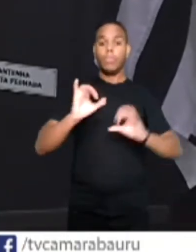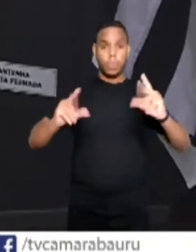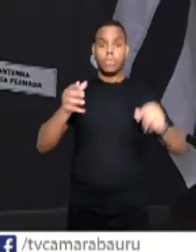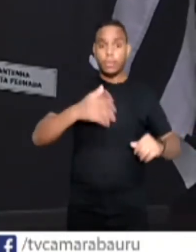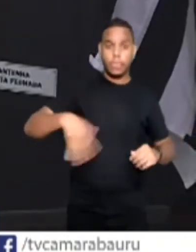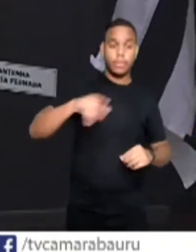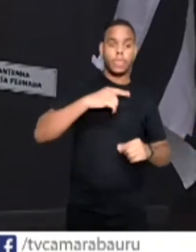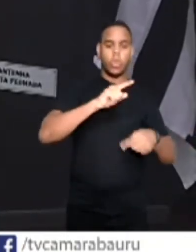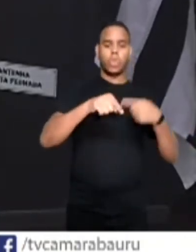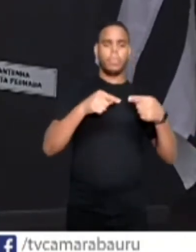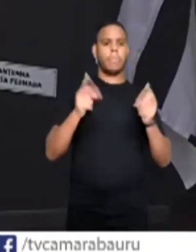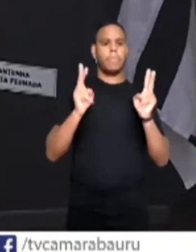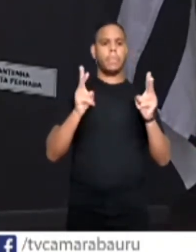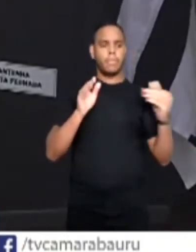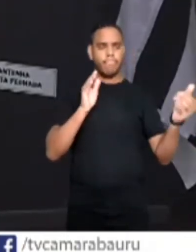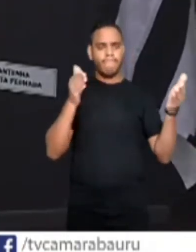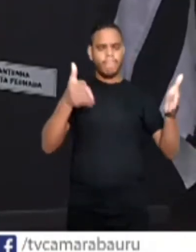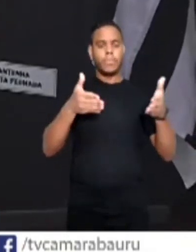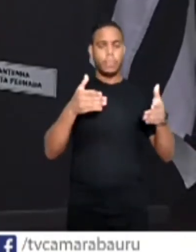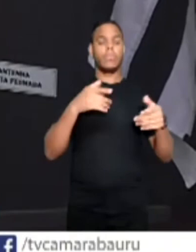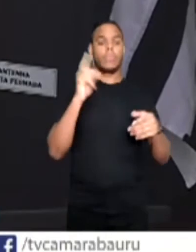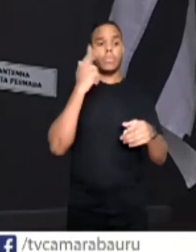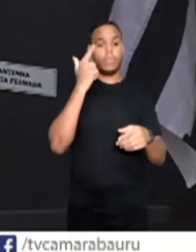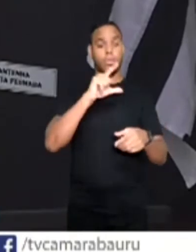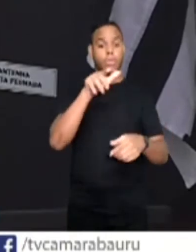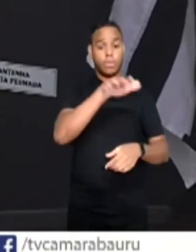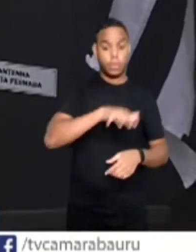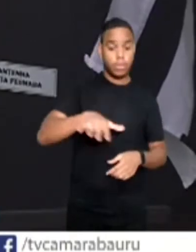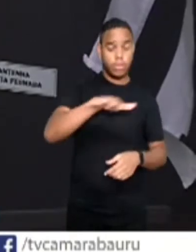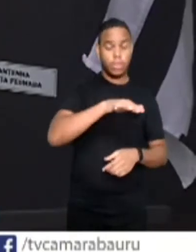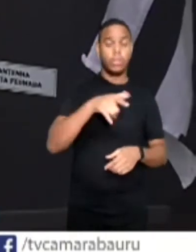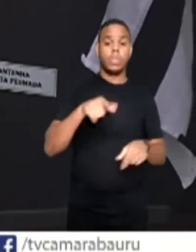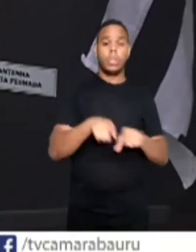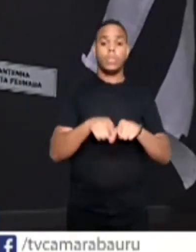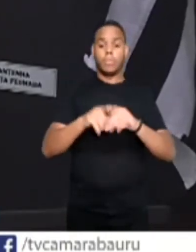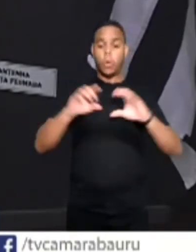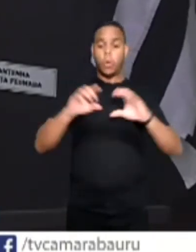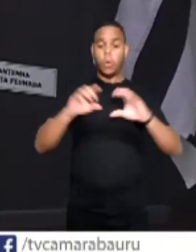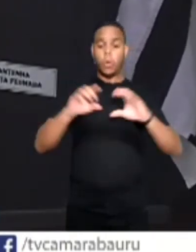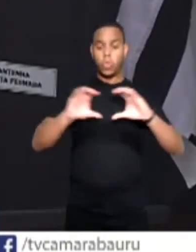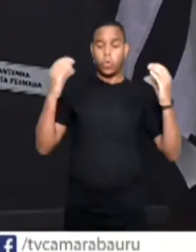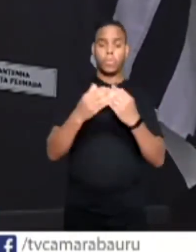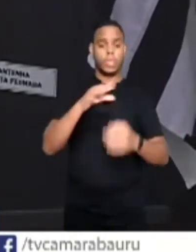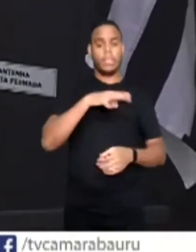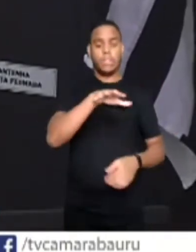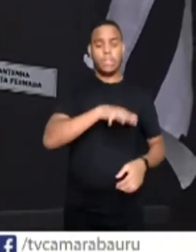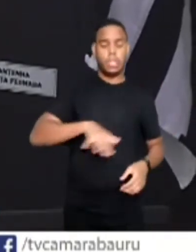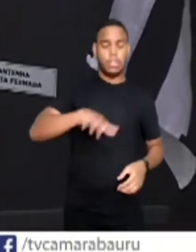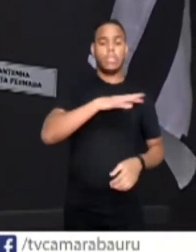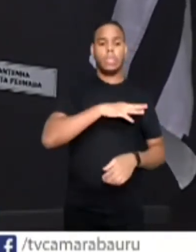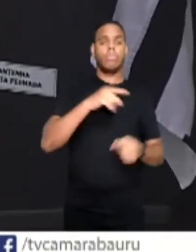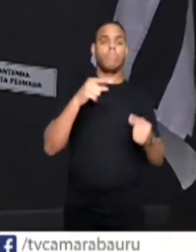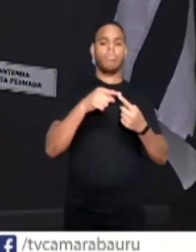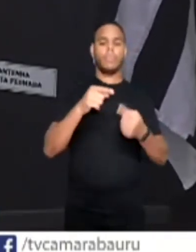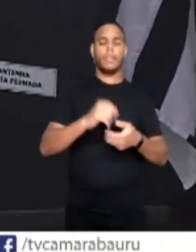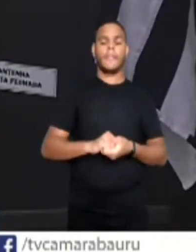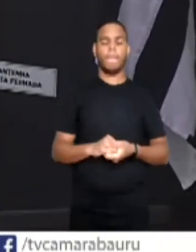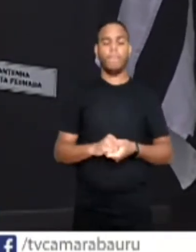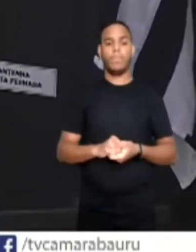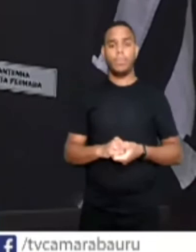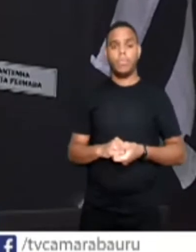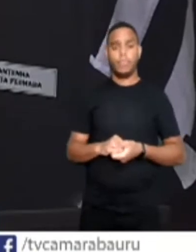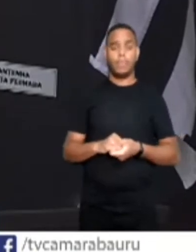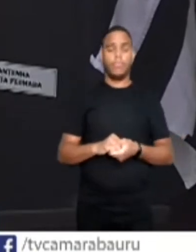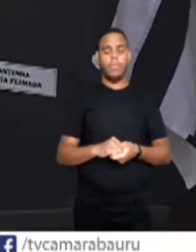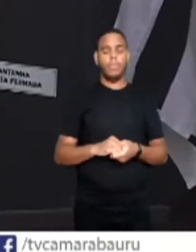no mesmo foco de ter o seu bairro, de ter a sua comunidade, a sua cidade dentro das diretrizes que